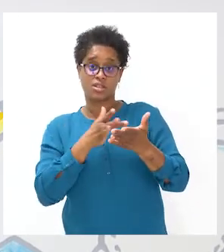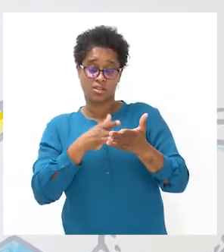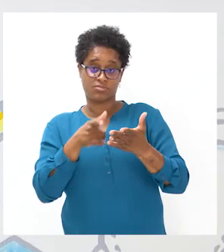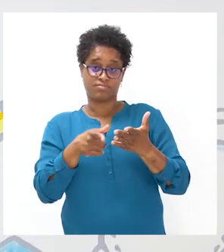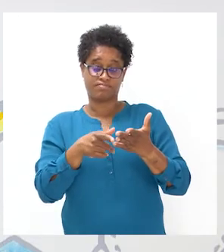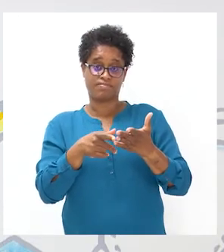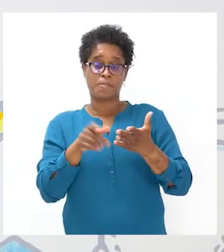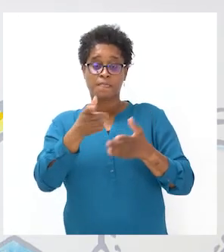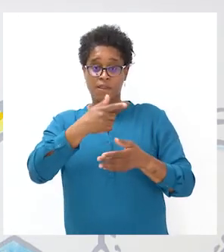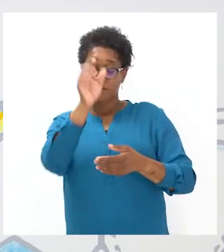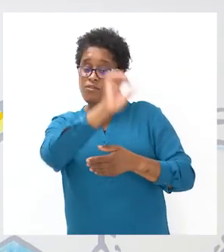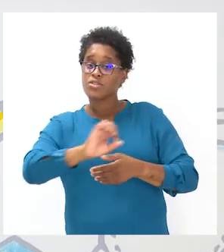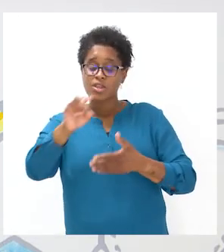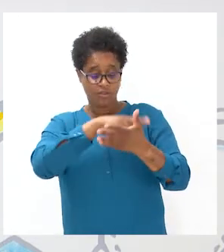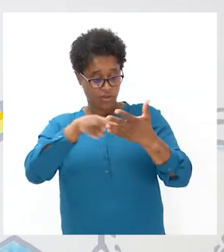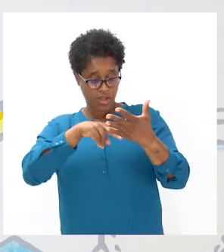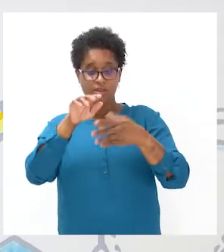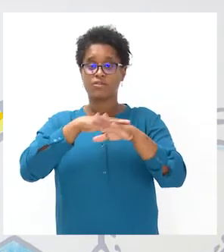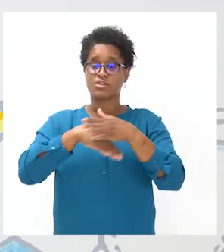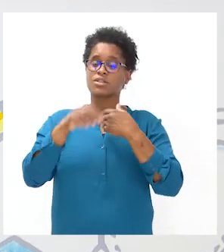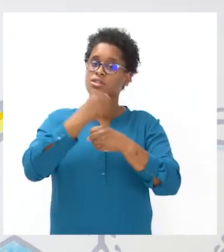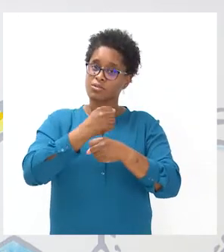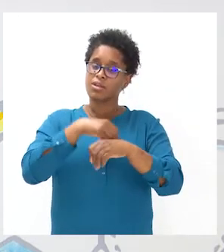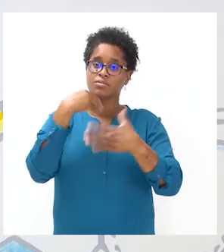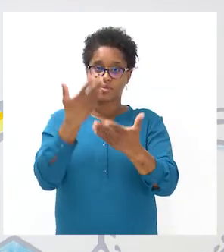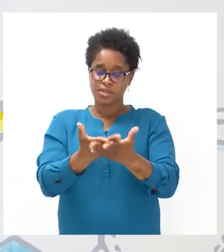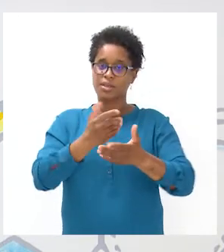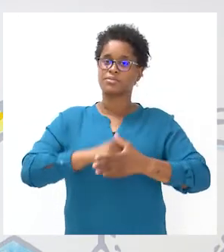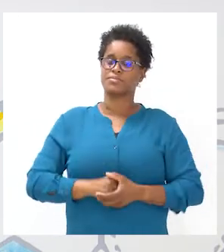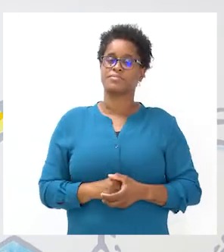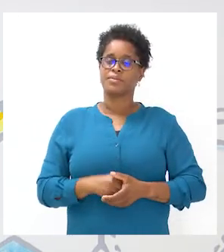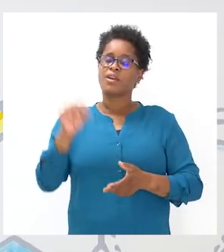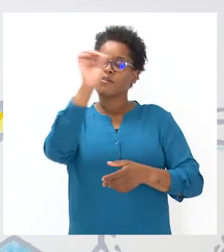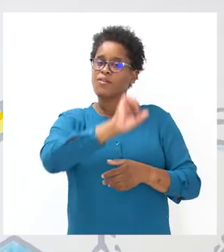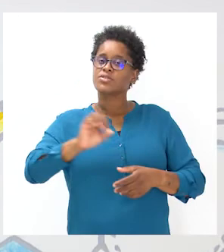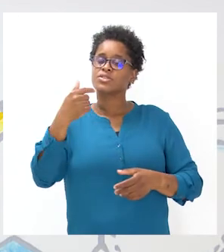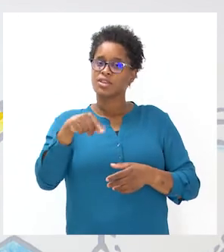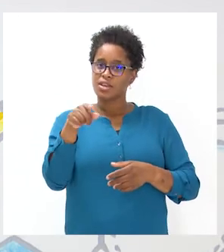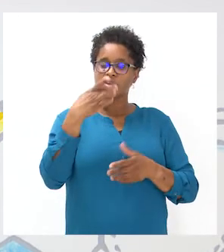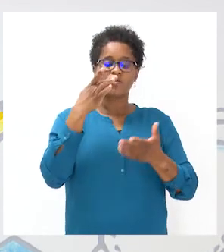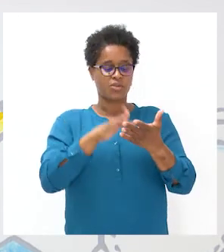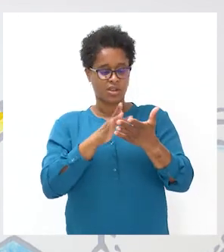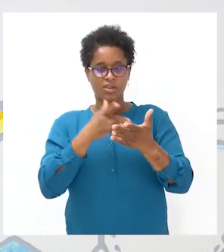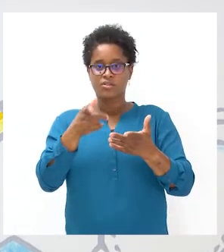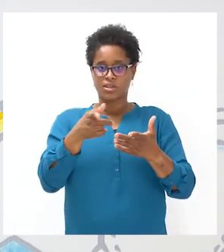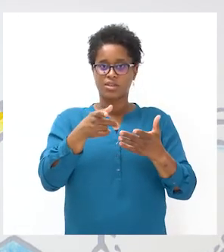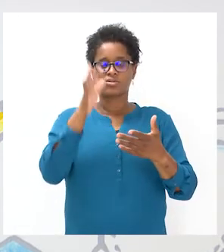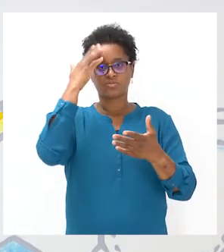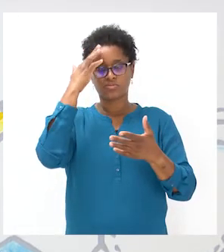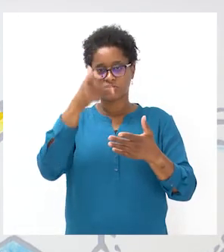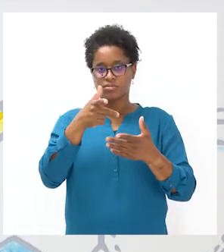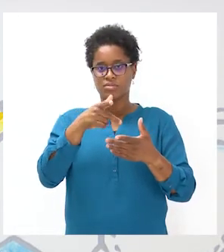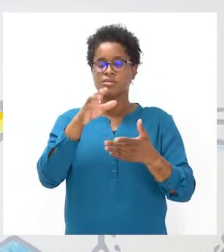nessa página, vão ler e vão resolver os exercícios propostos. Pronto, vocês têm aqui no livro, nessa